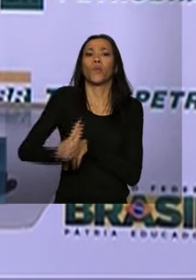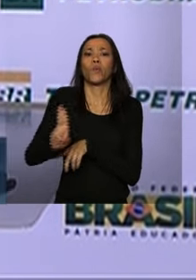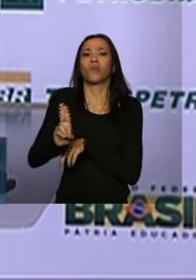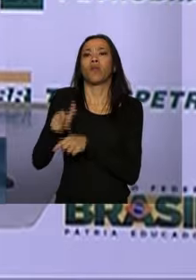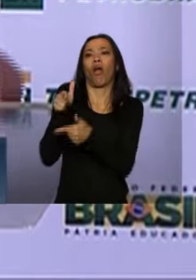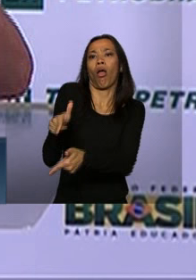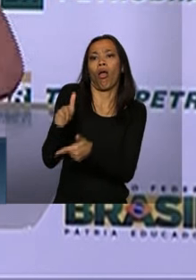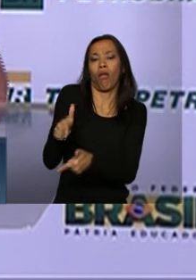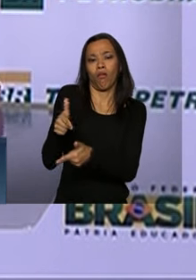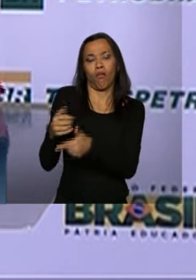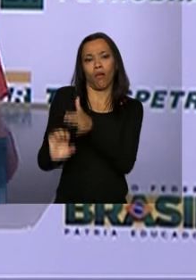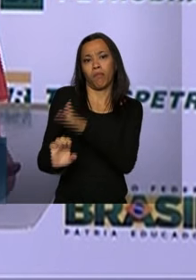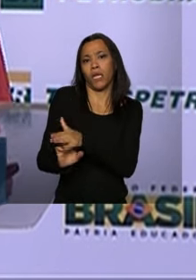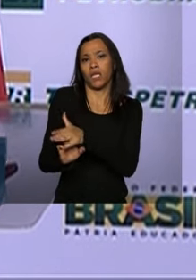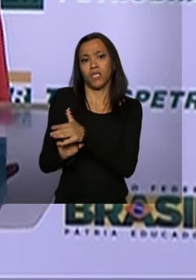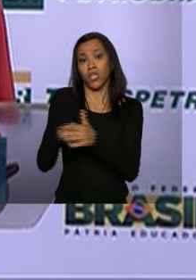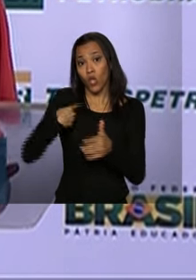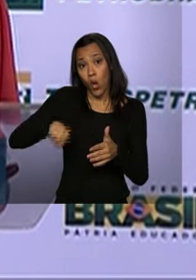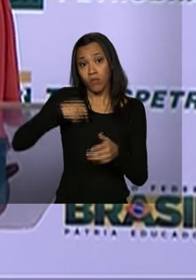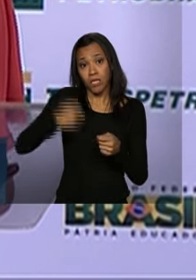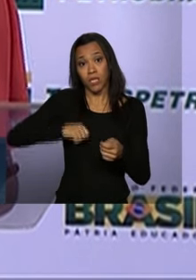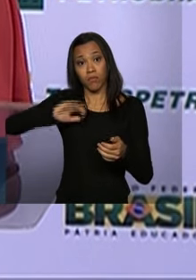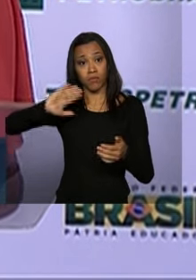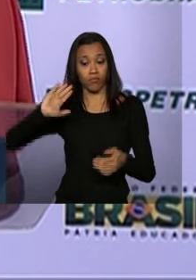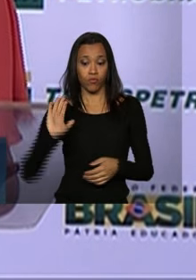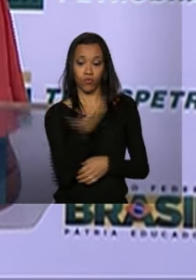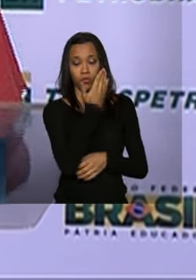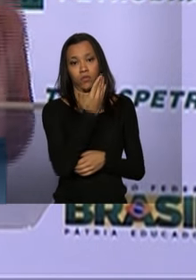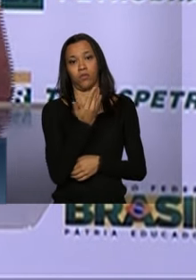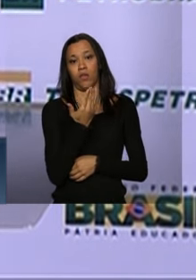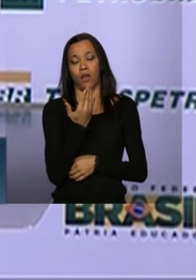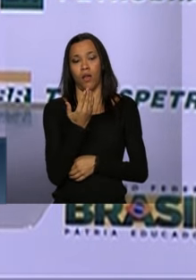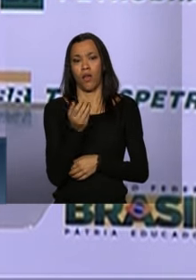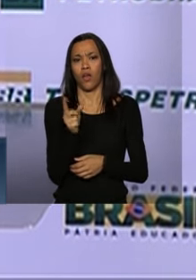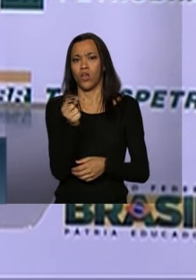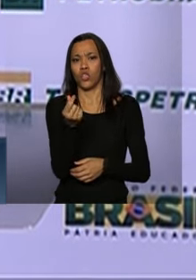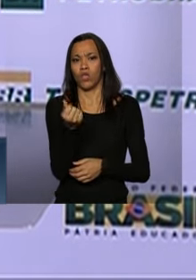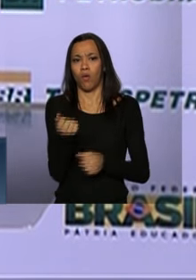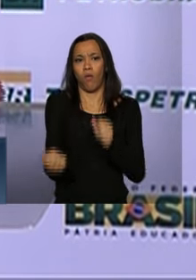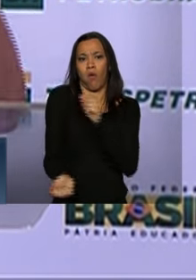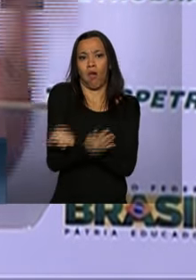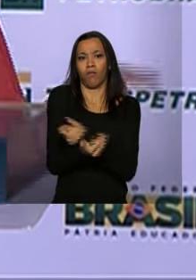da empresa, todos os processos de corrupção. Mas,